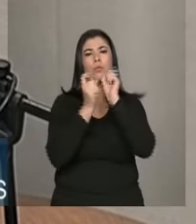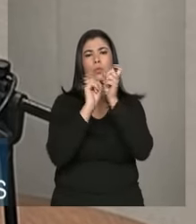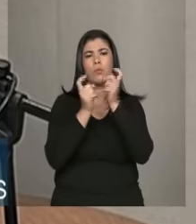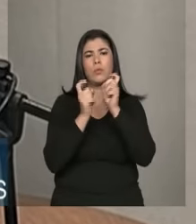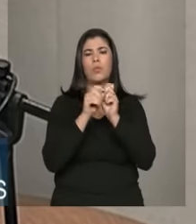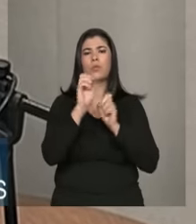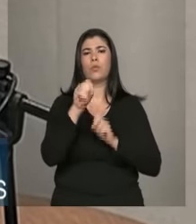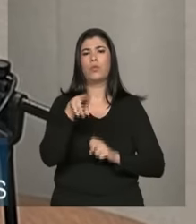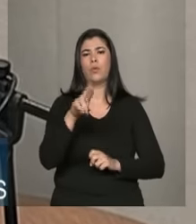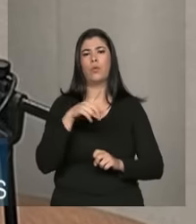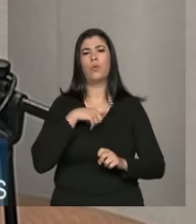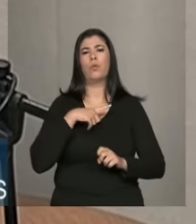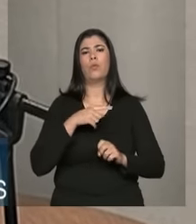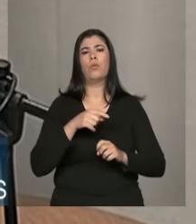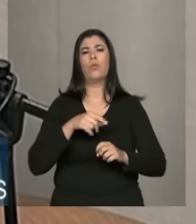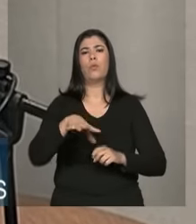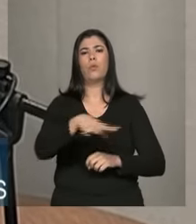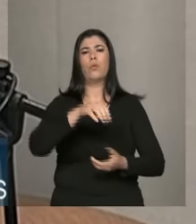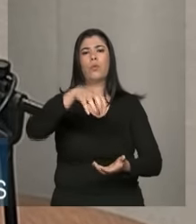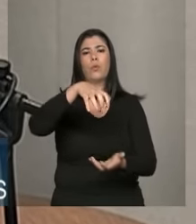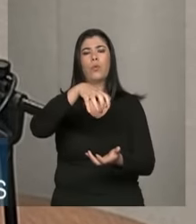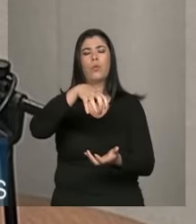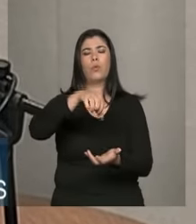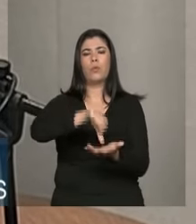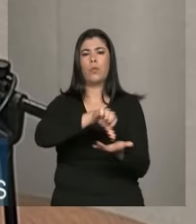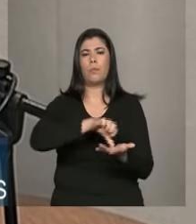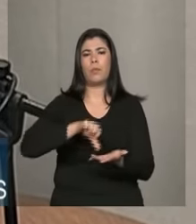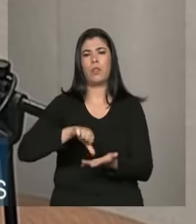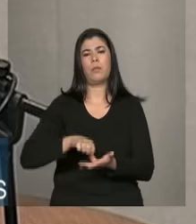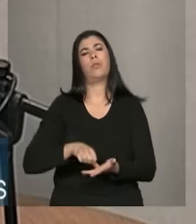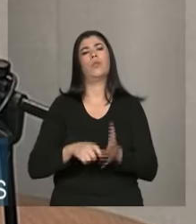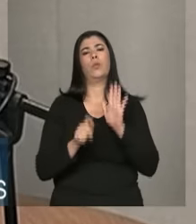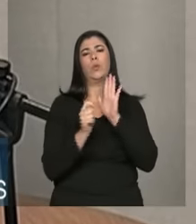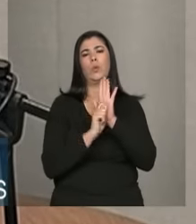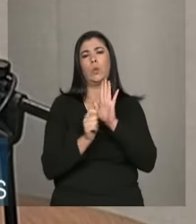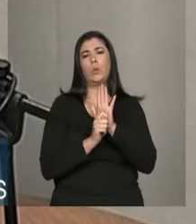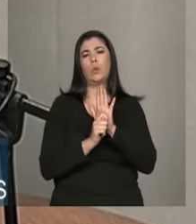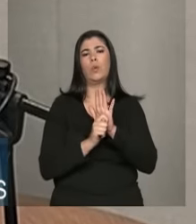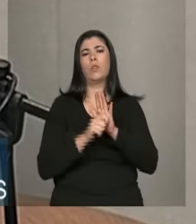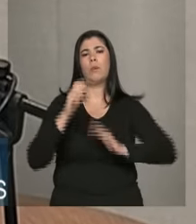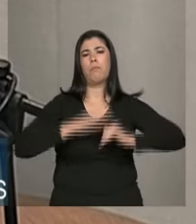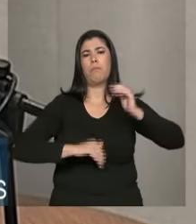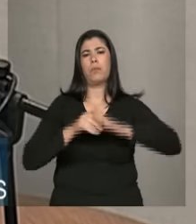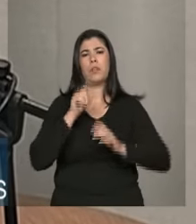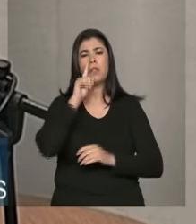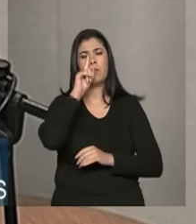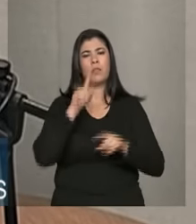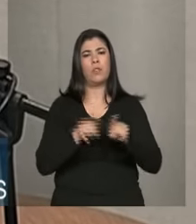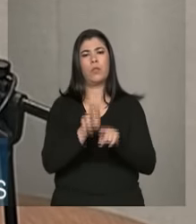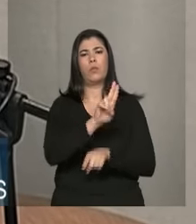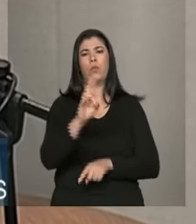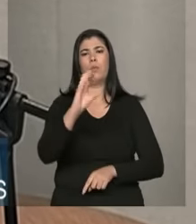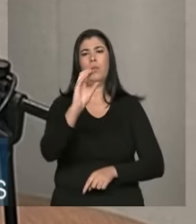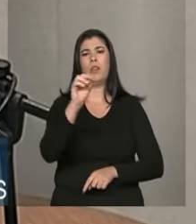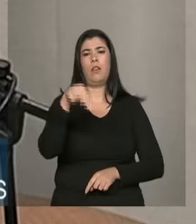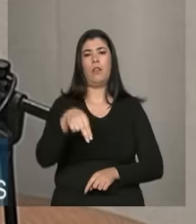drogas e crime o ndc e também do governo